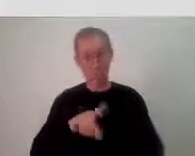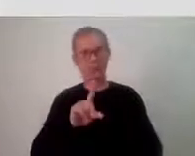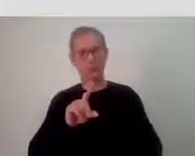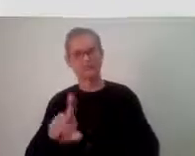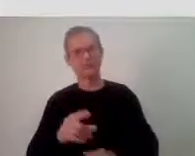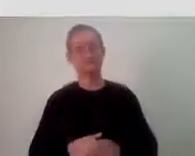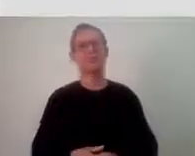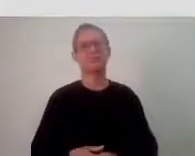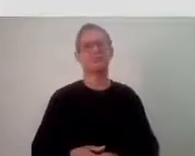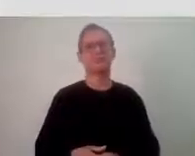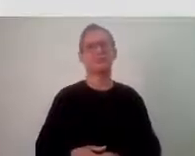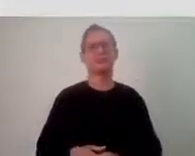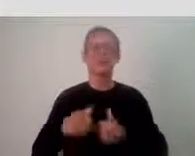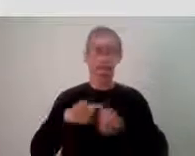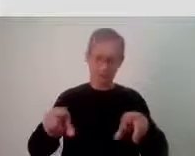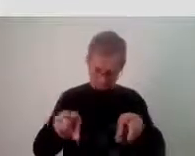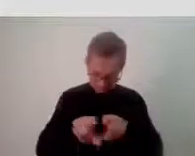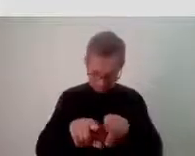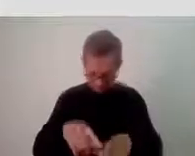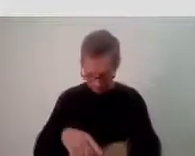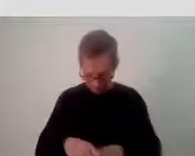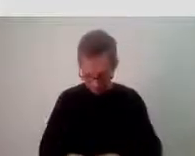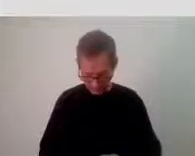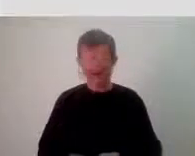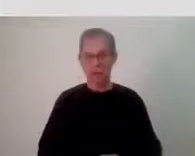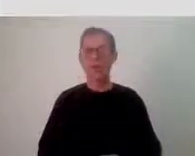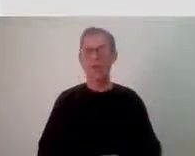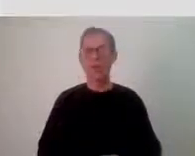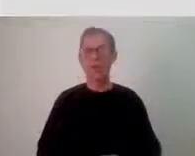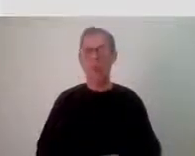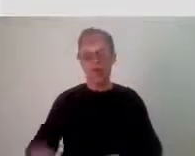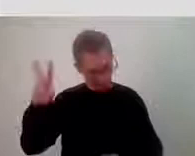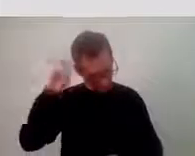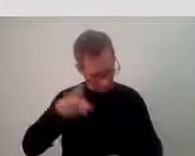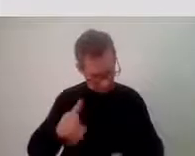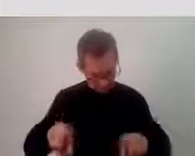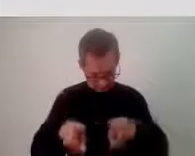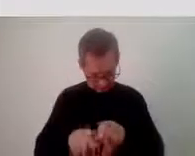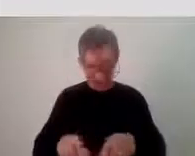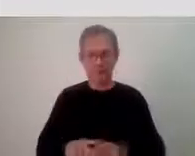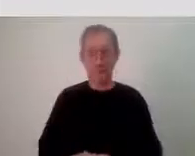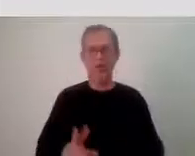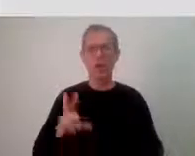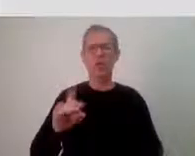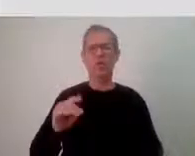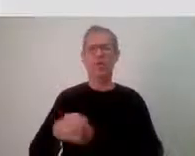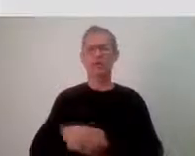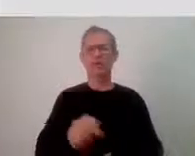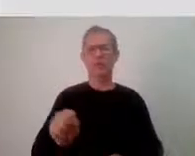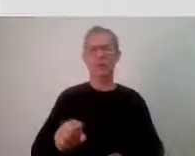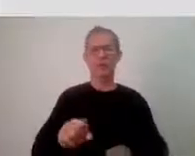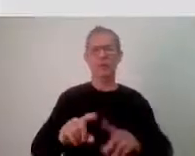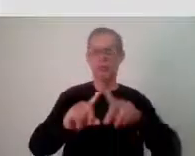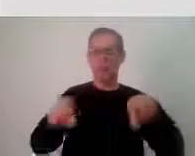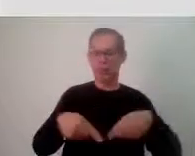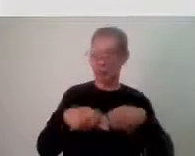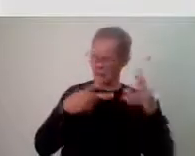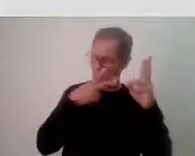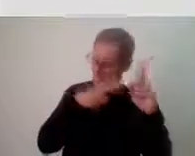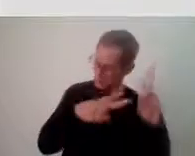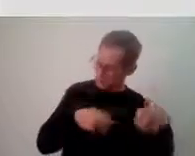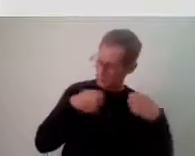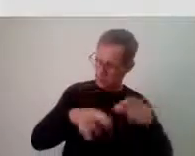gente. Isso daqui cola na porta da geladeira ou lá no seu quarto. Essas regras você